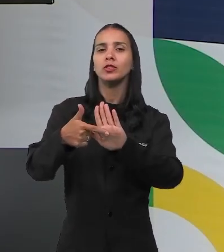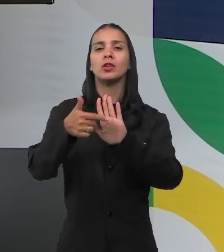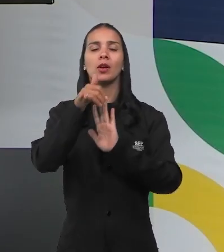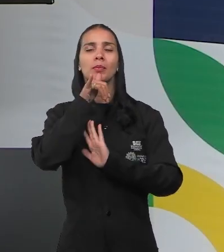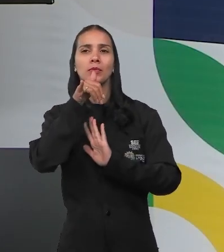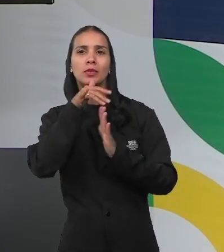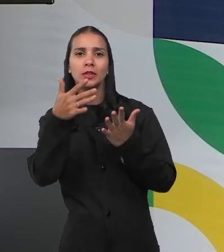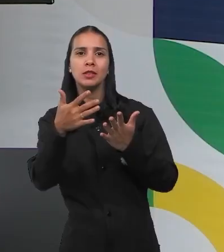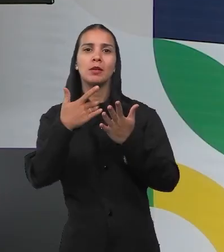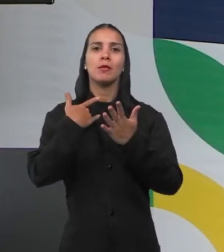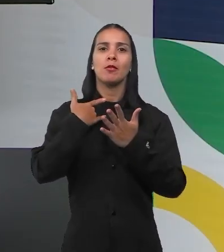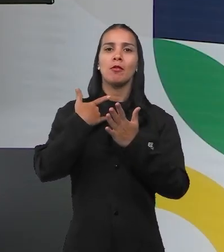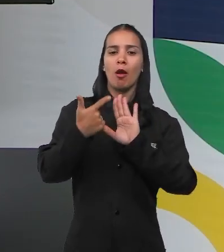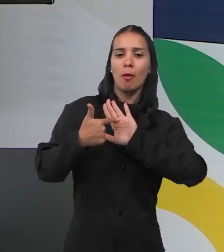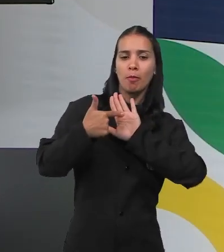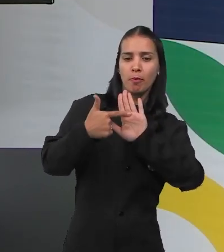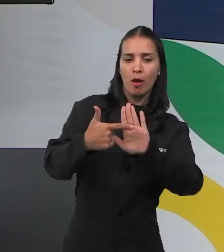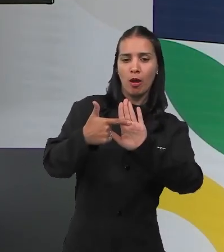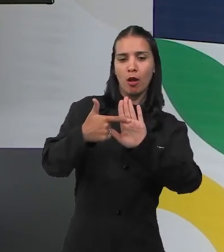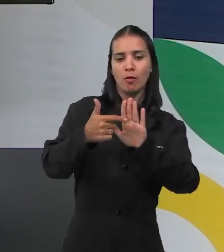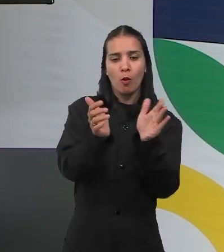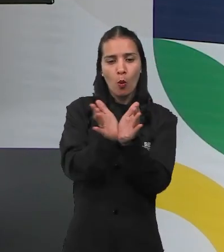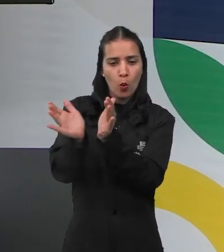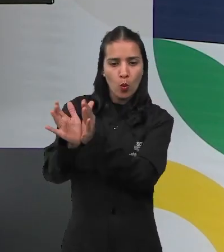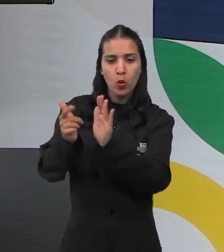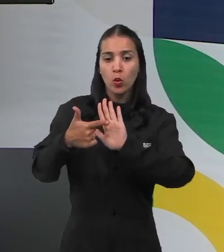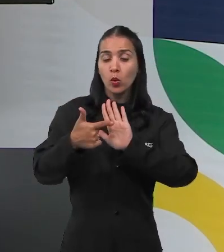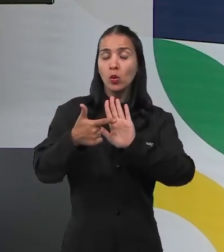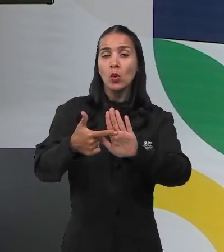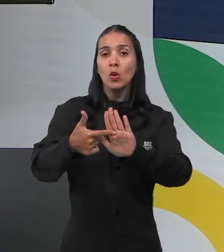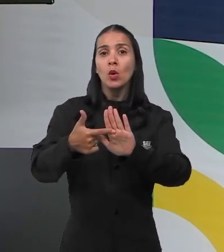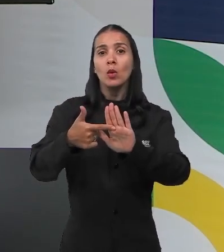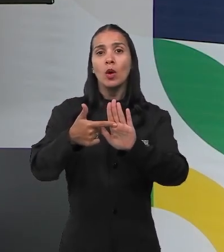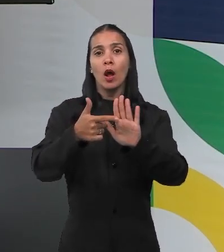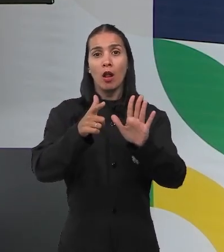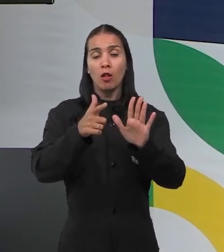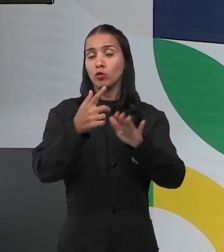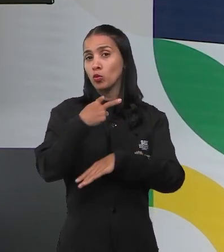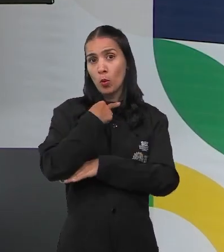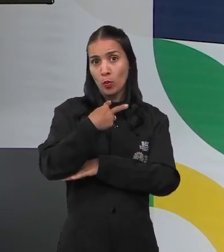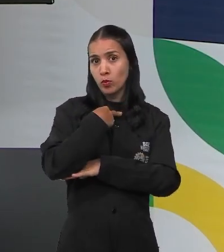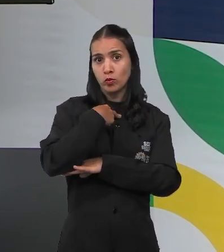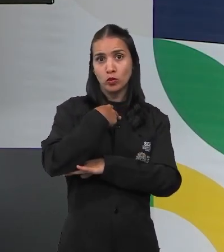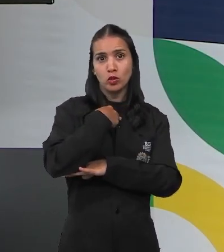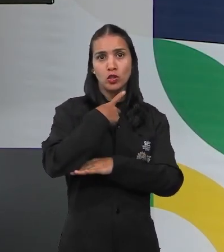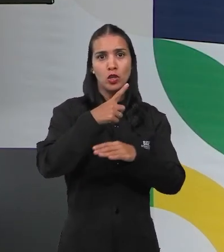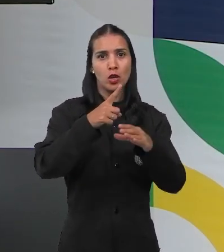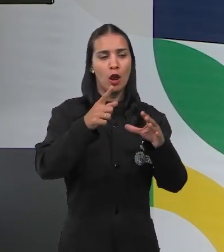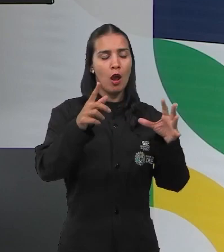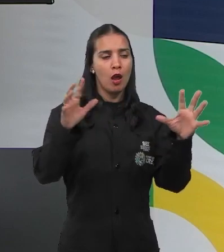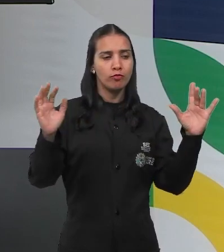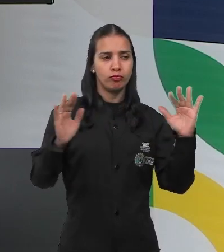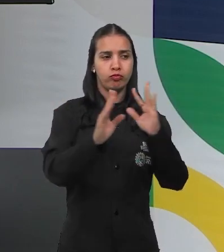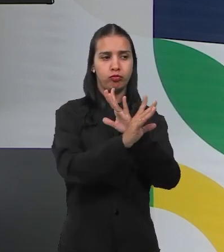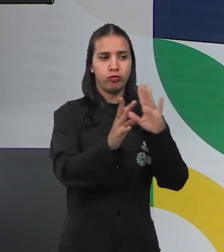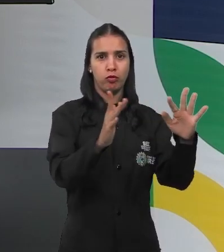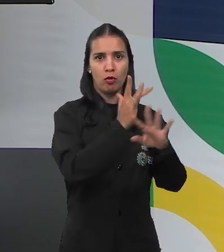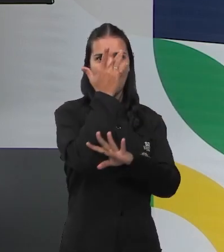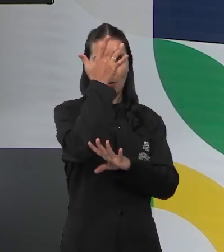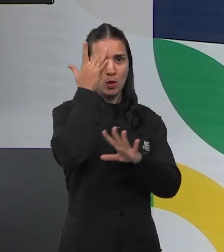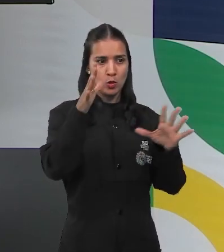online, já que não era cabível nesse momento aglomeração de pessoas. Então, o teatro também